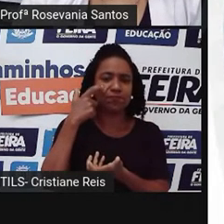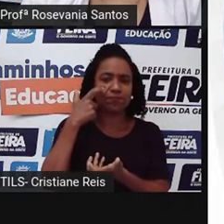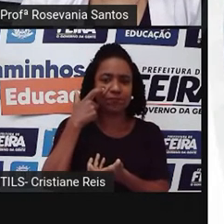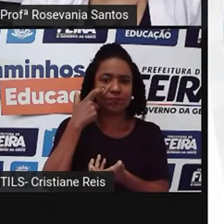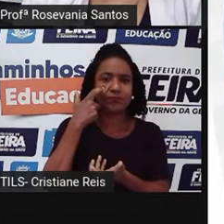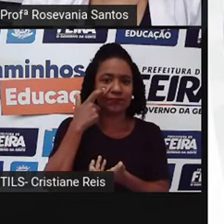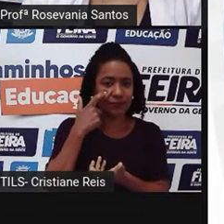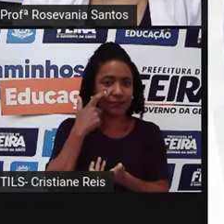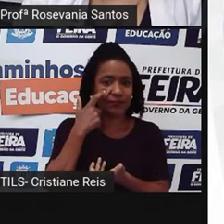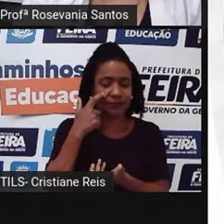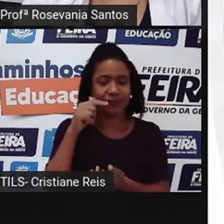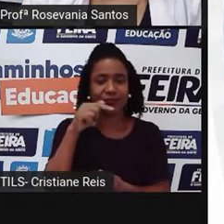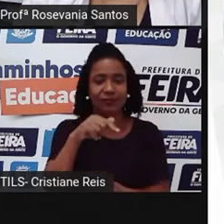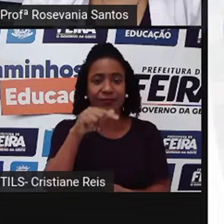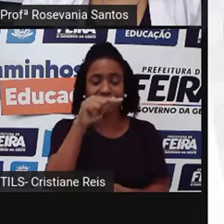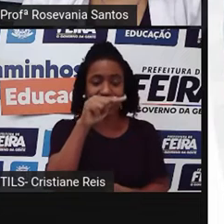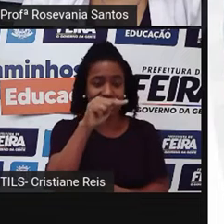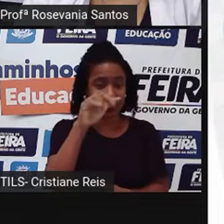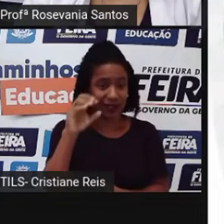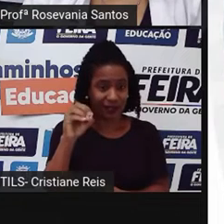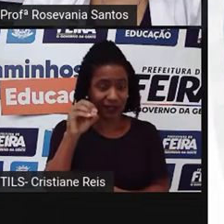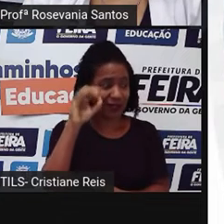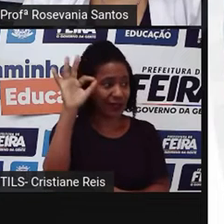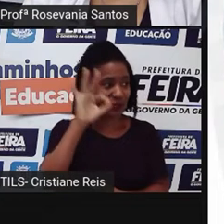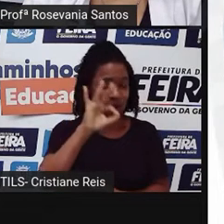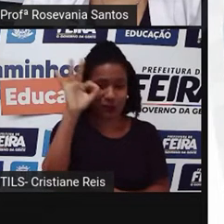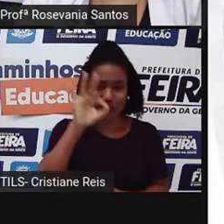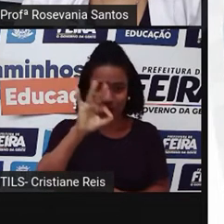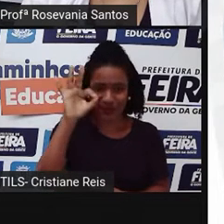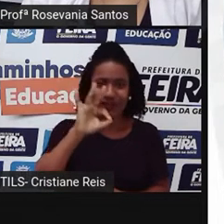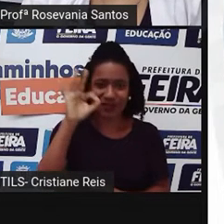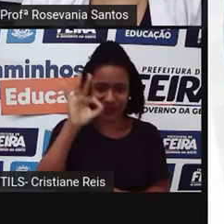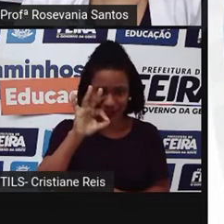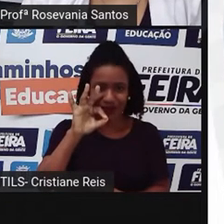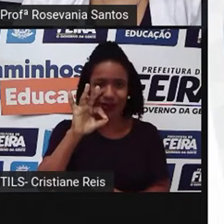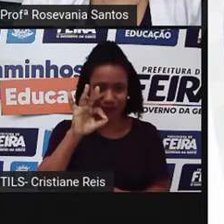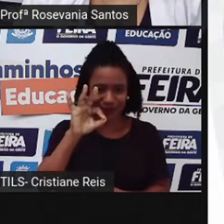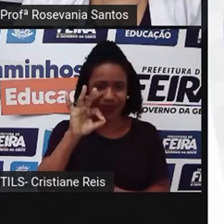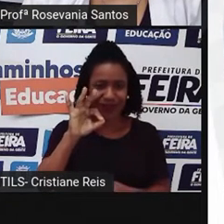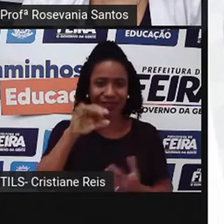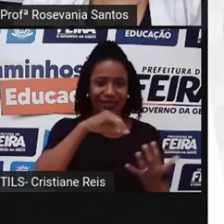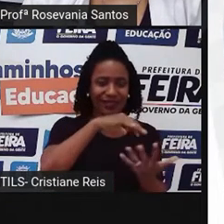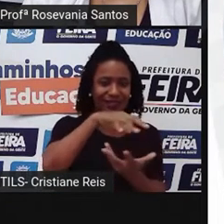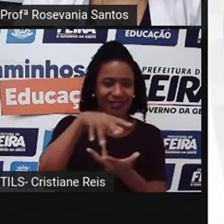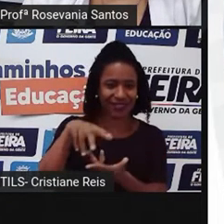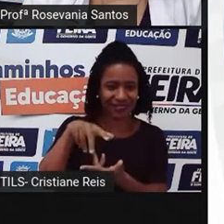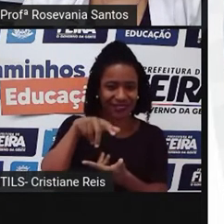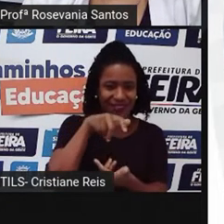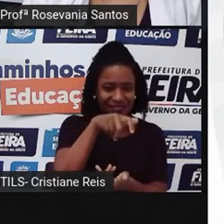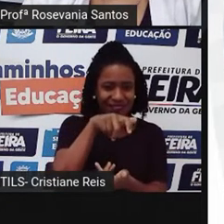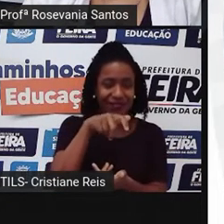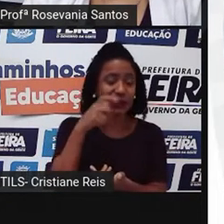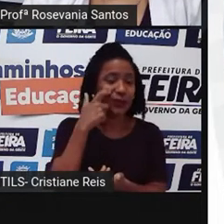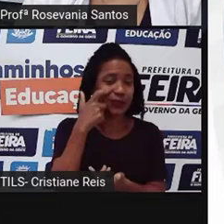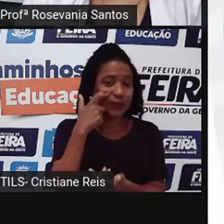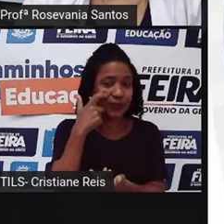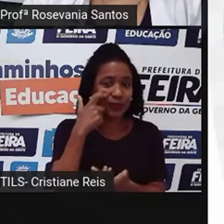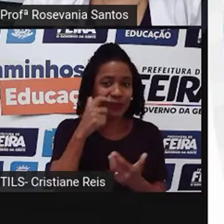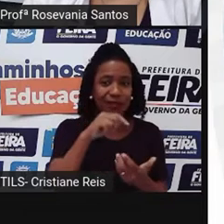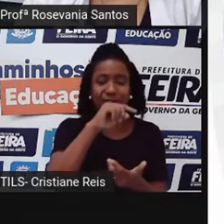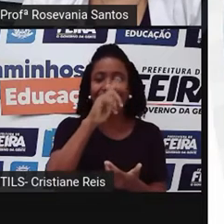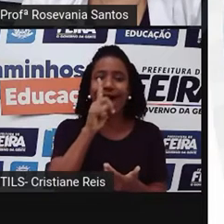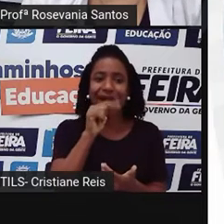né, mais de 70% da superfície do nosso planeta, ele está na parte aqui, ó,